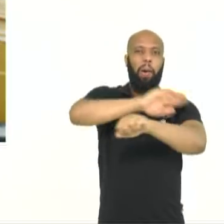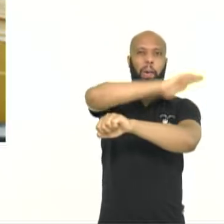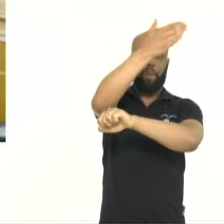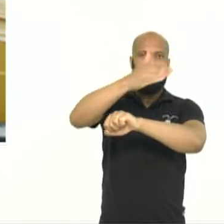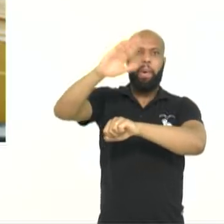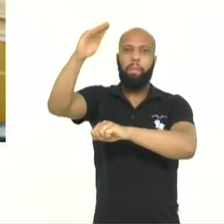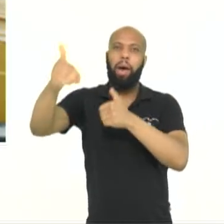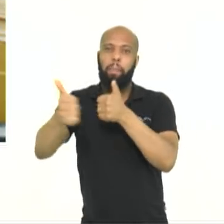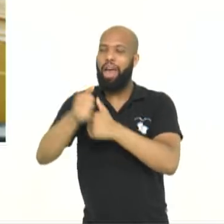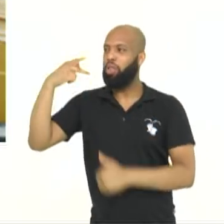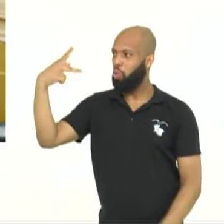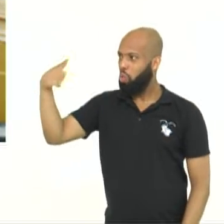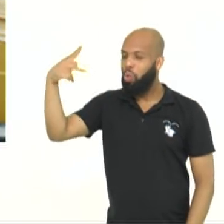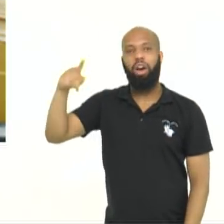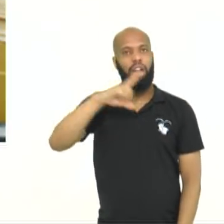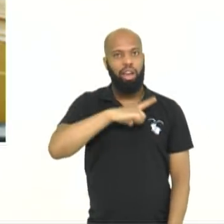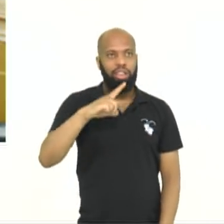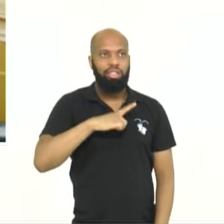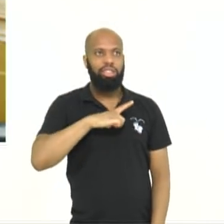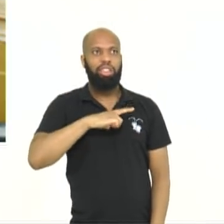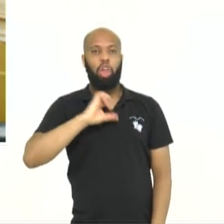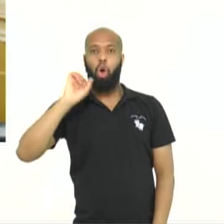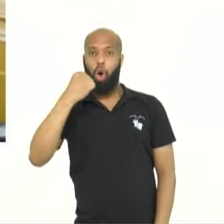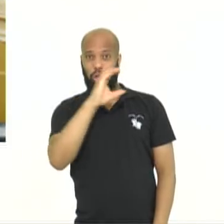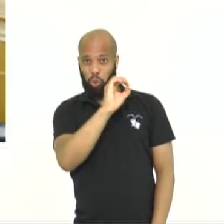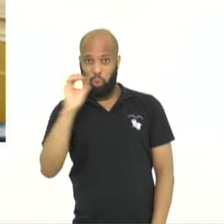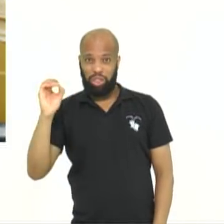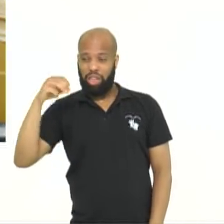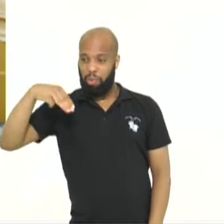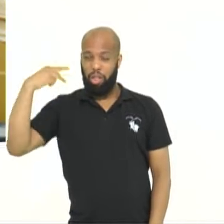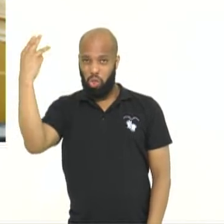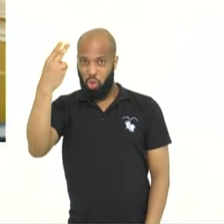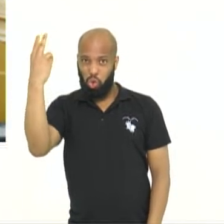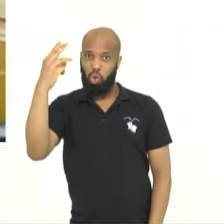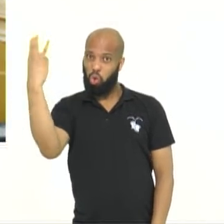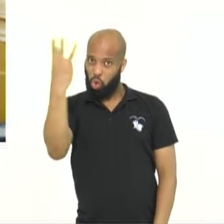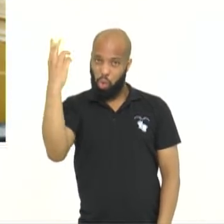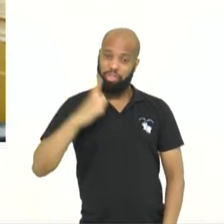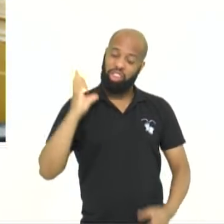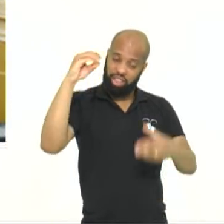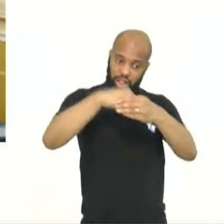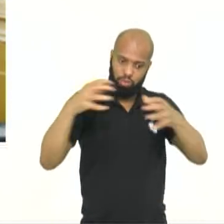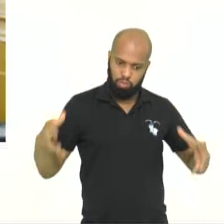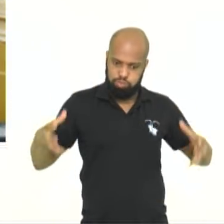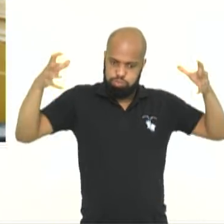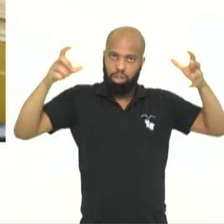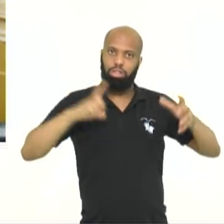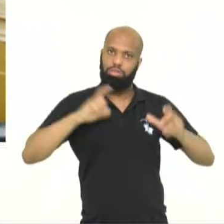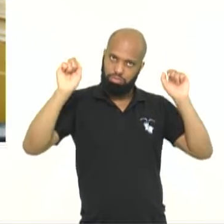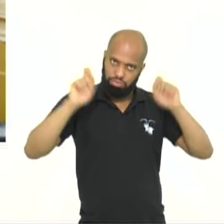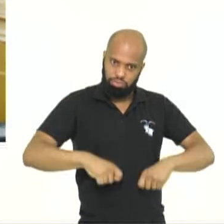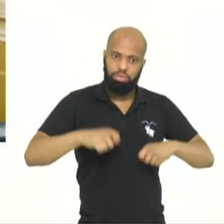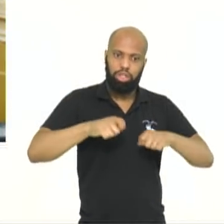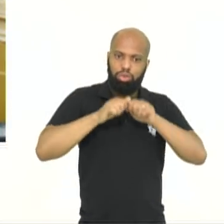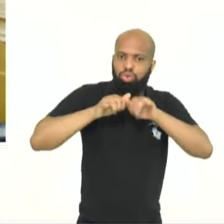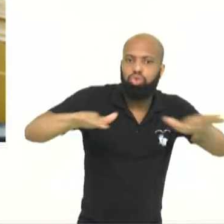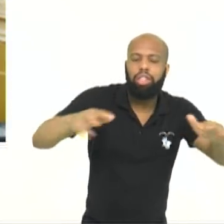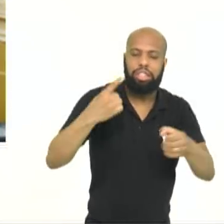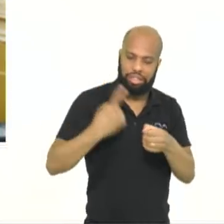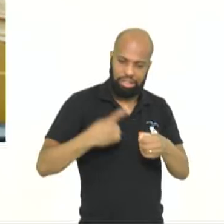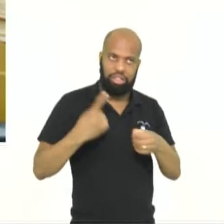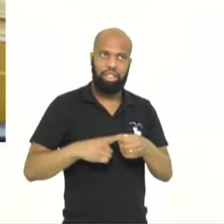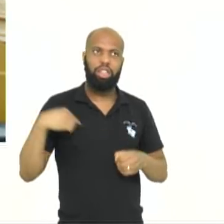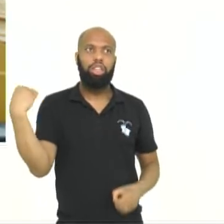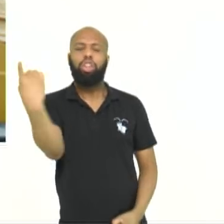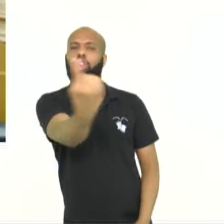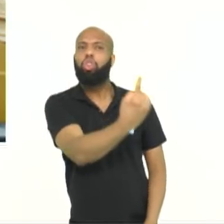o reservatório do Carvalho, 800 metros cúbicos, era o suficiente para abastecer a cidade. Nós consumimos,